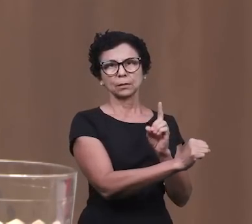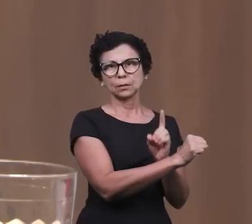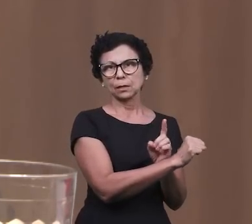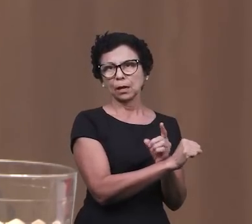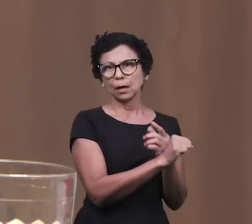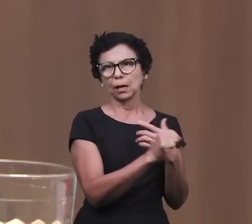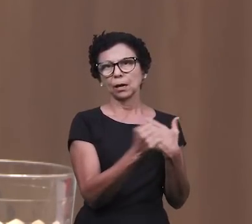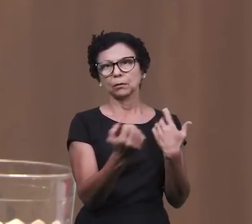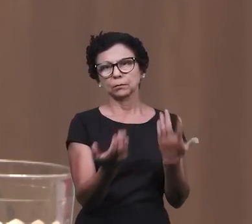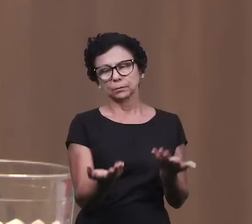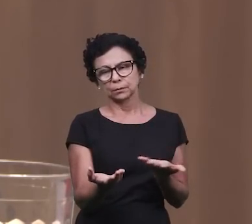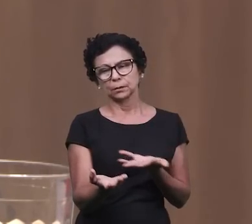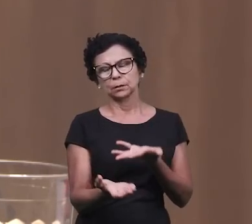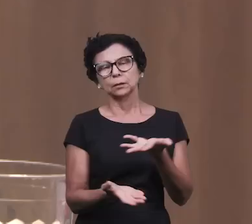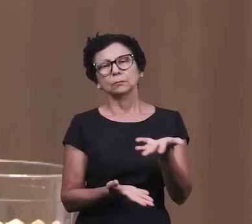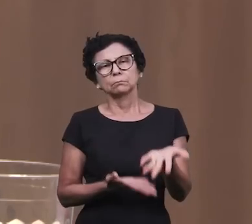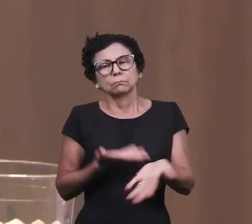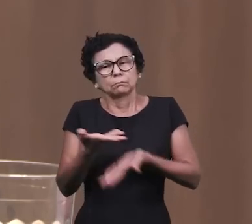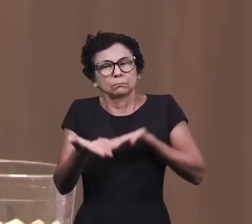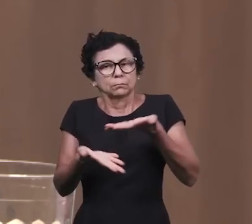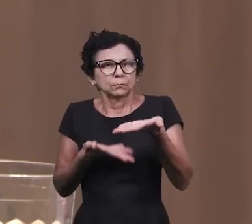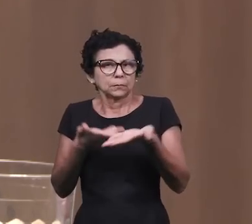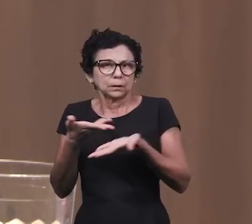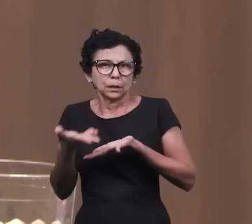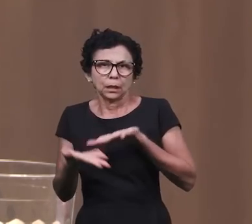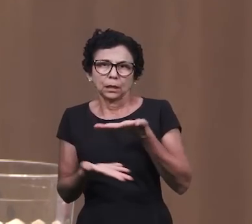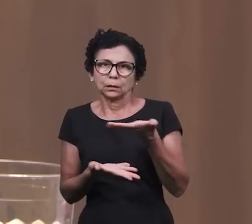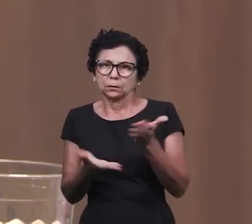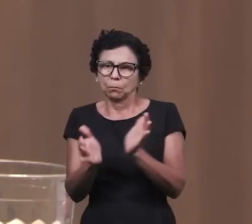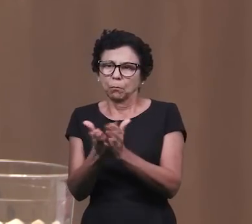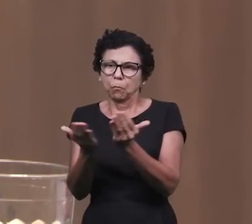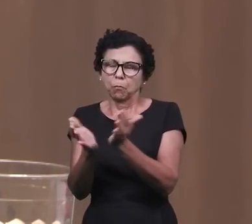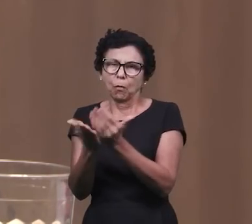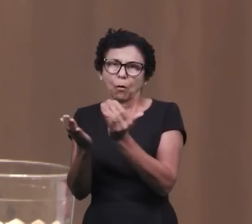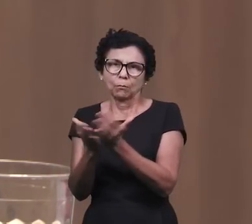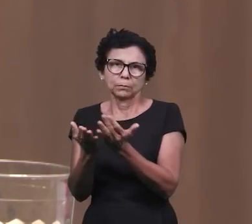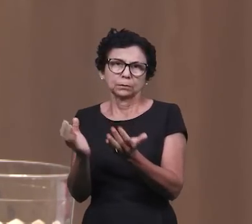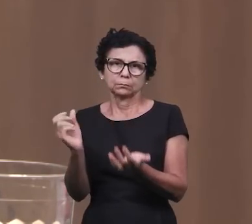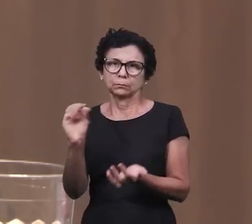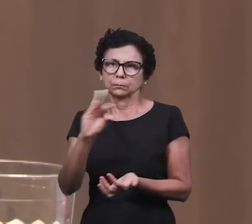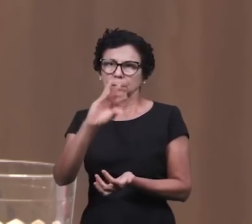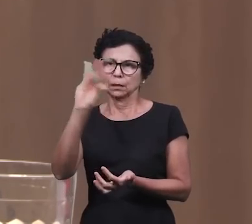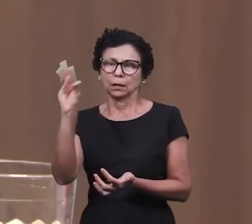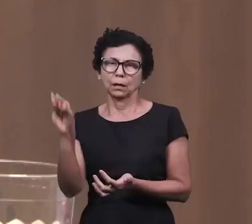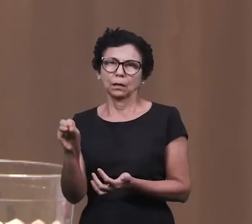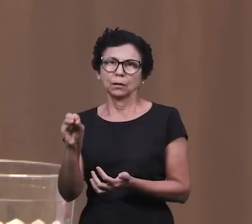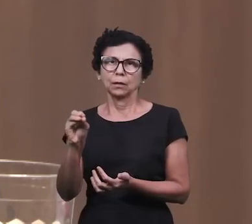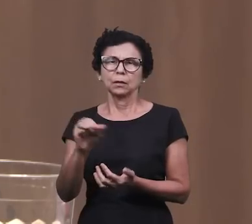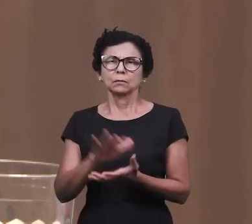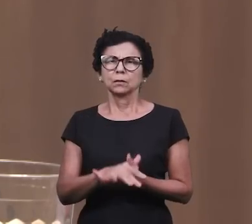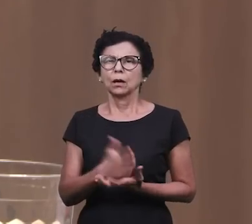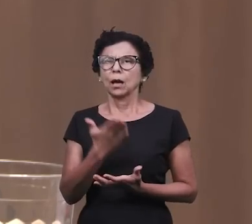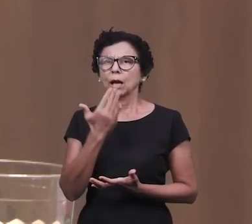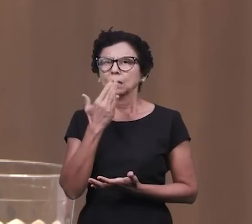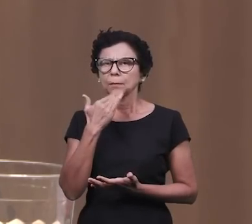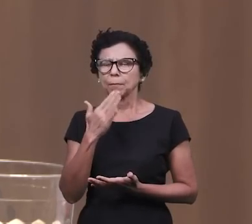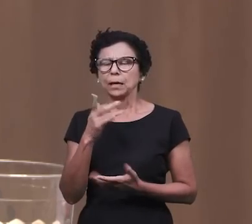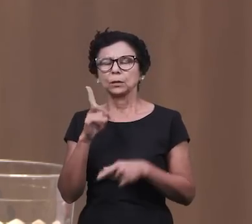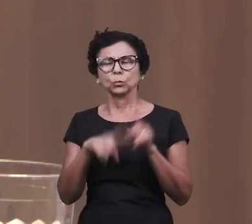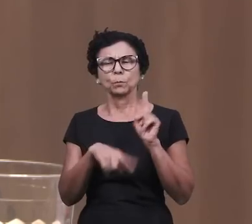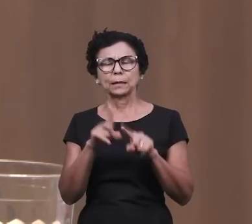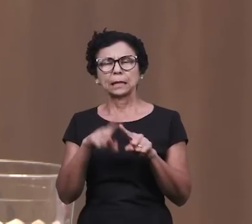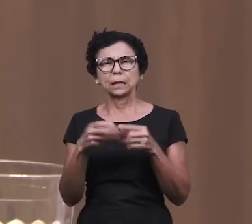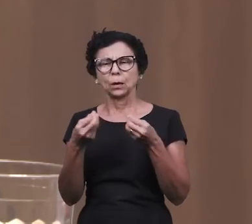seja, de assistir o africano de uma maneira geral. Muitos países são pobres, as pessoas são pobres, então levavam muito mantimento,